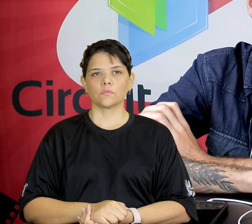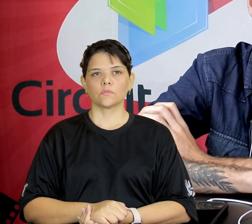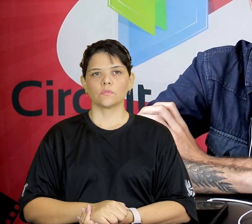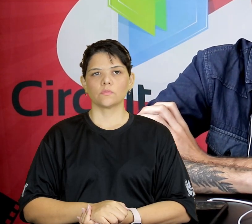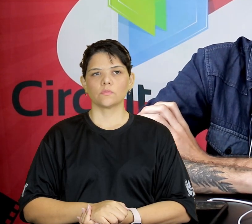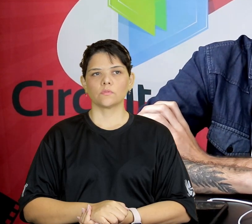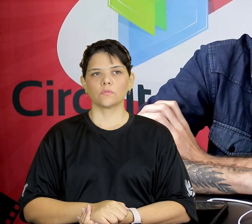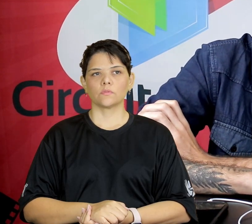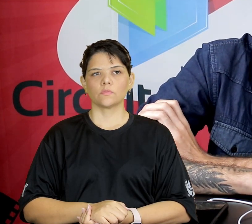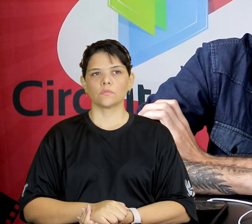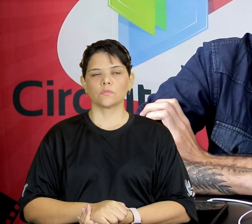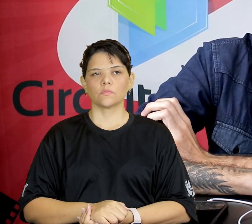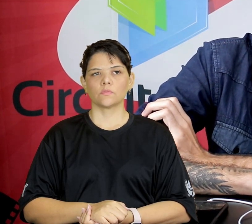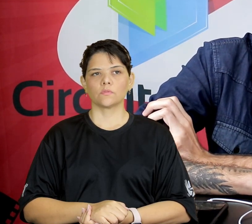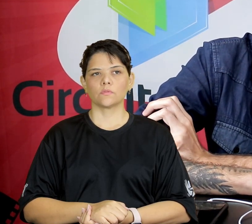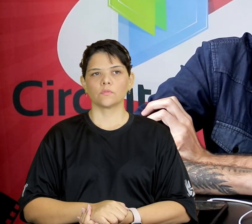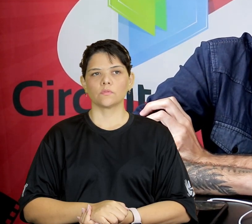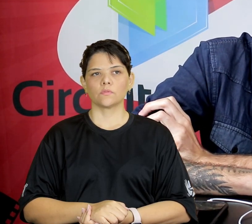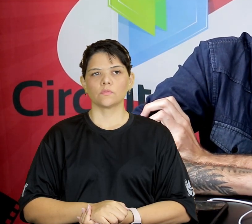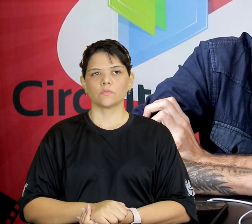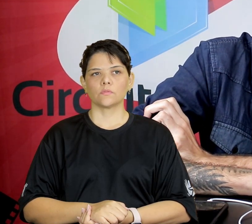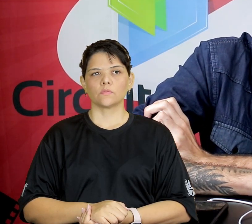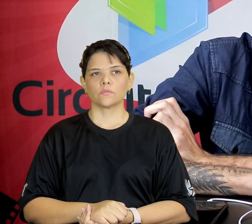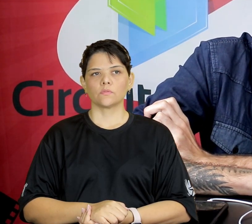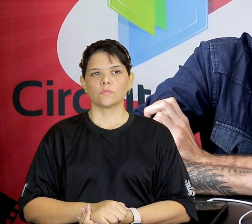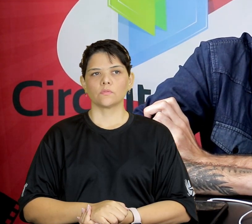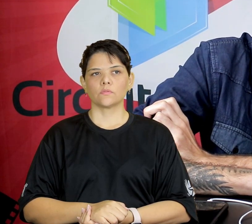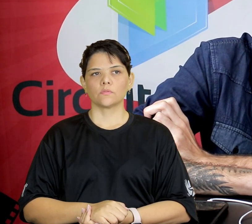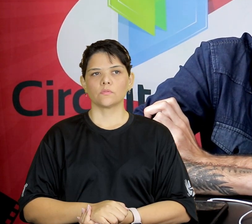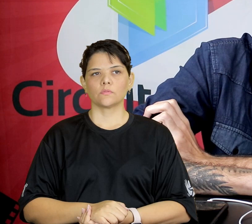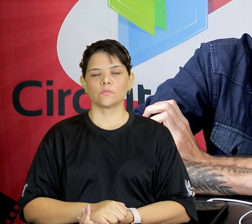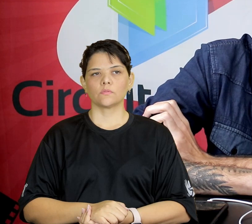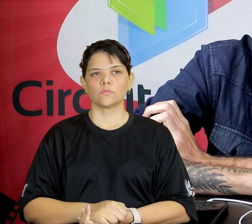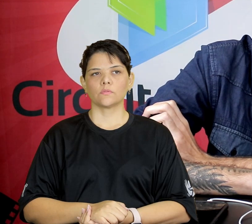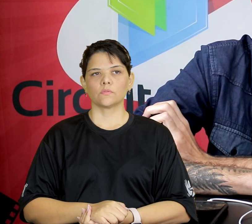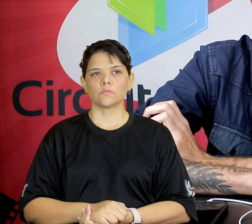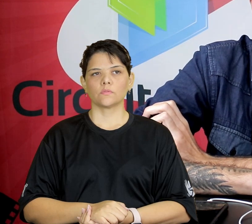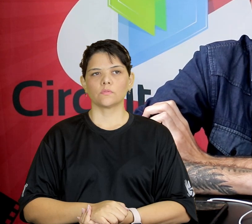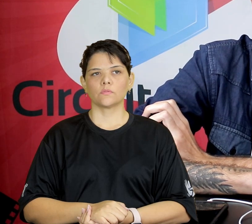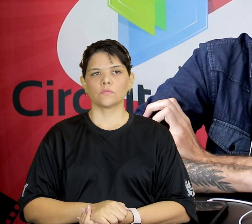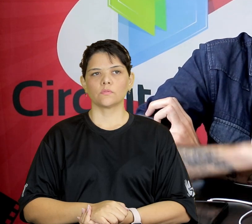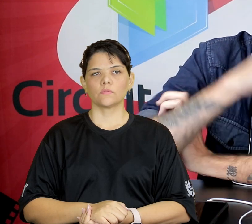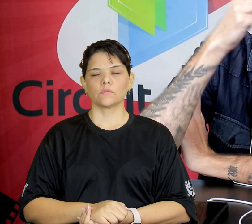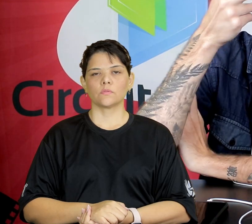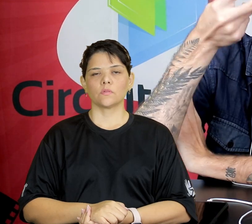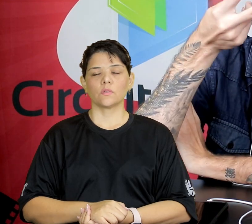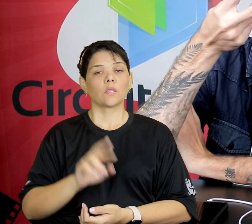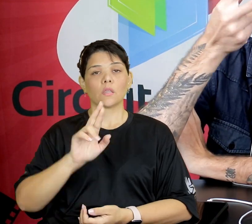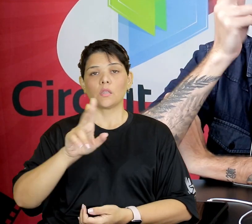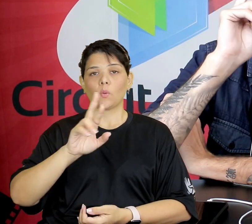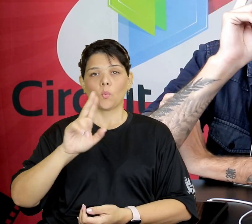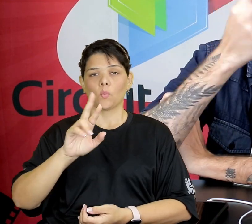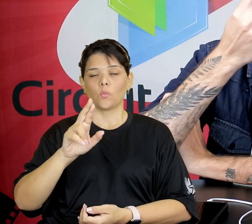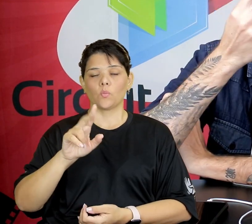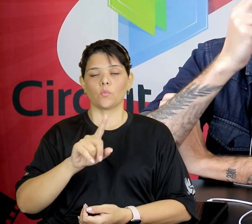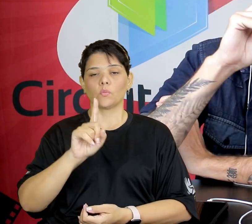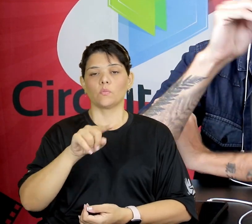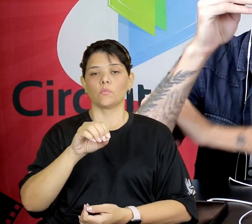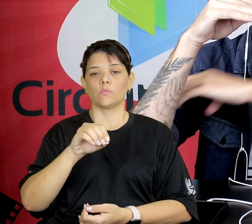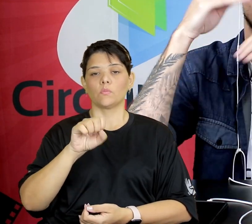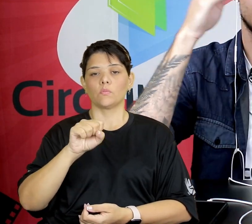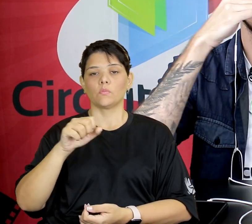Da câmera para o programa de edição, importa em 1080 e trabalha em 720? Então, na verdade não. Quando você está